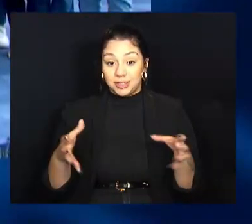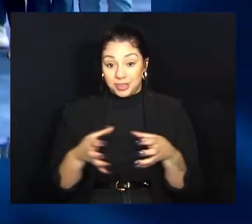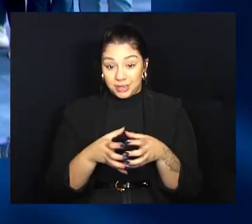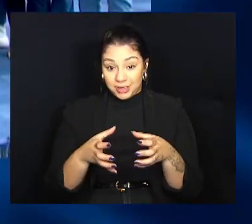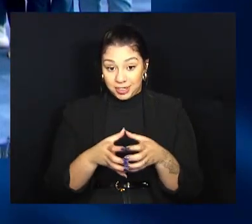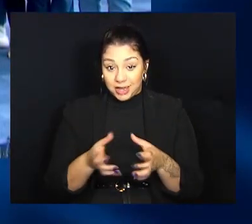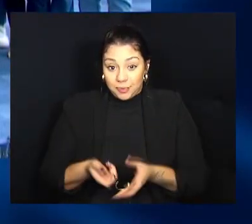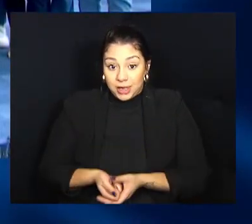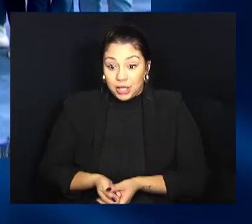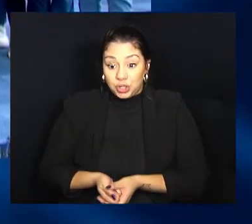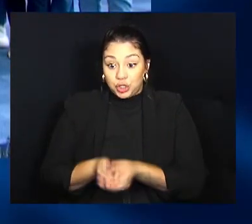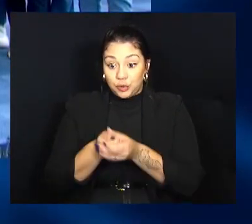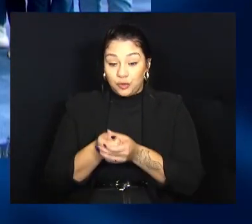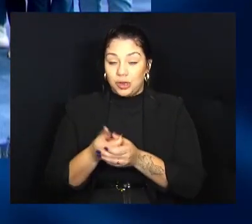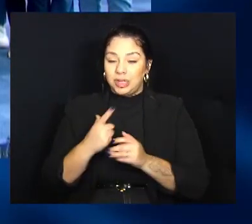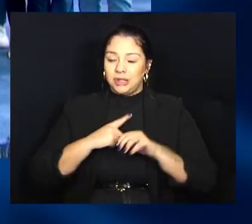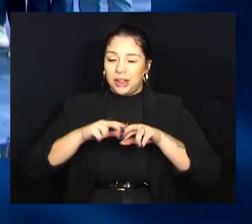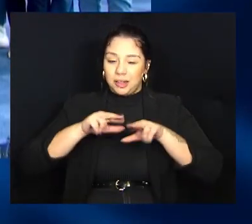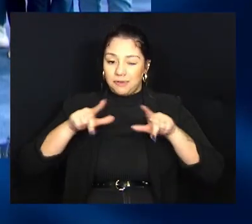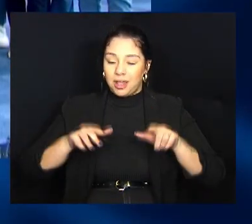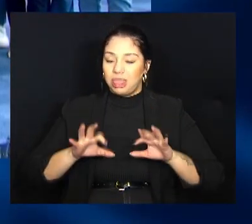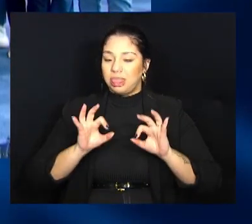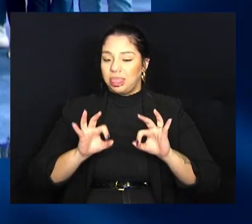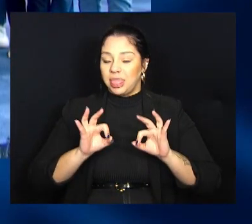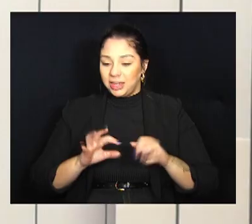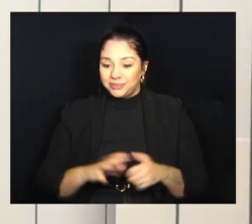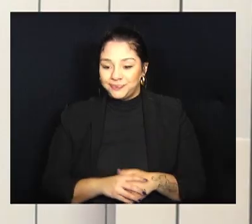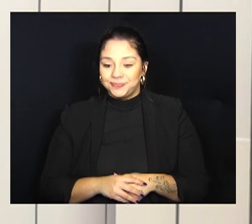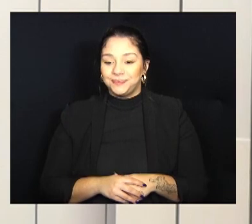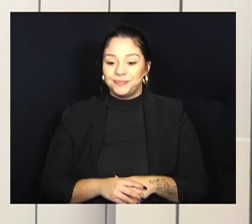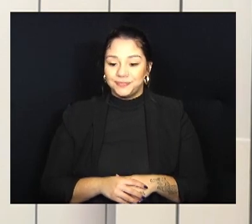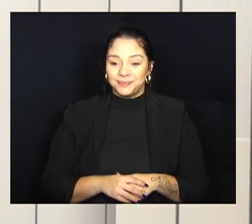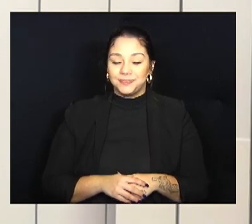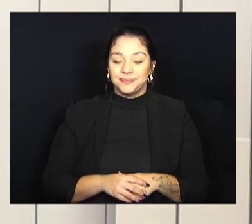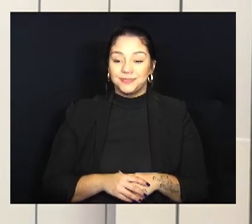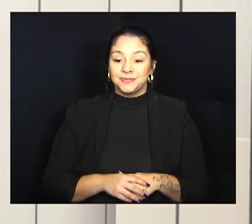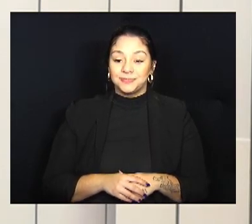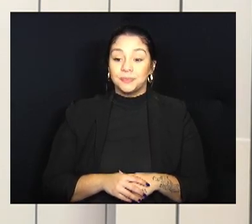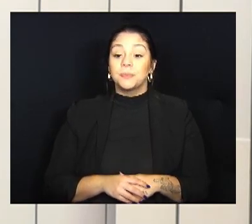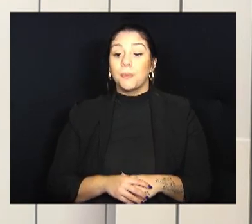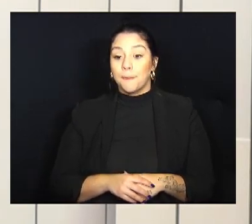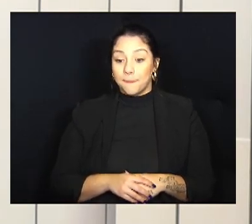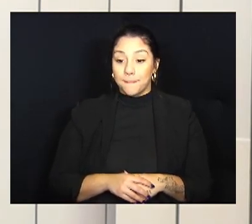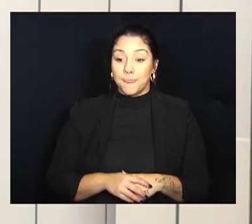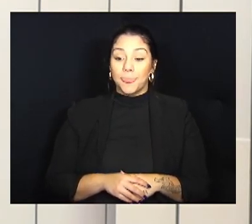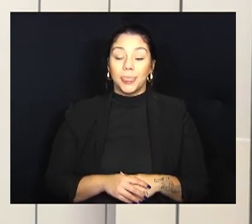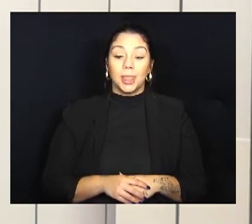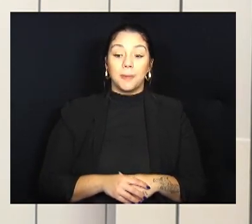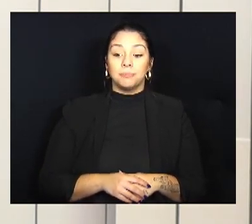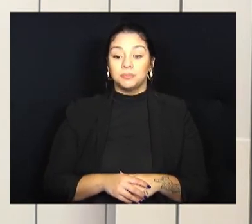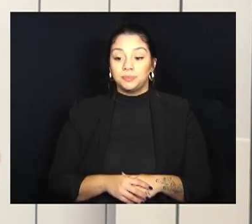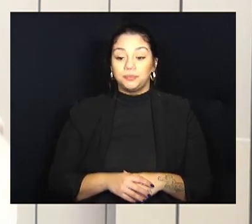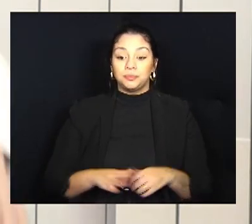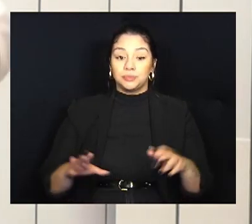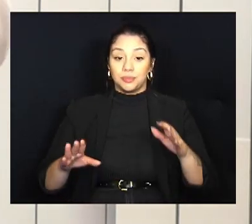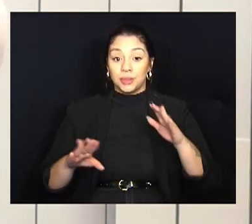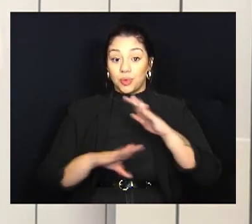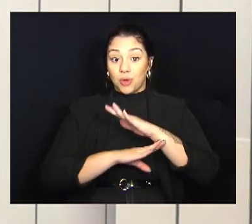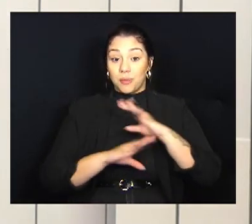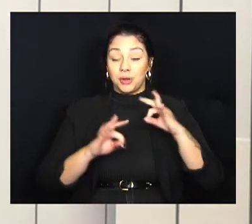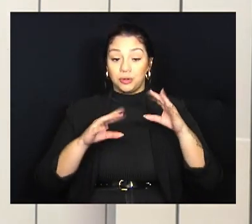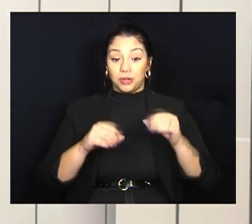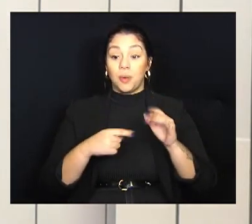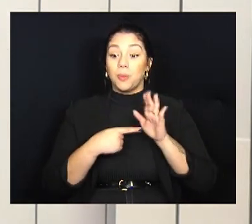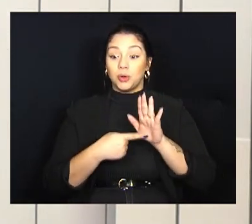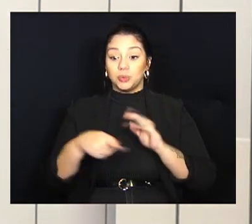vôlei e recheado de craques. E o Câmara Total segue mostrando para você